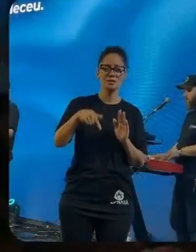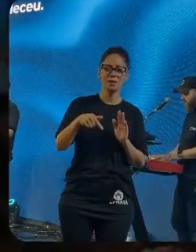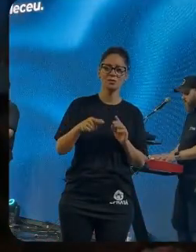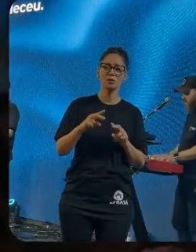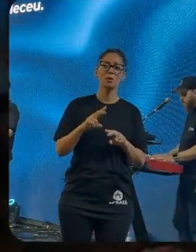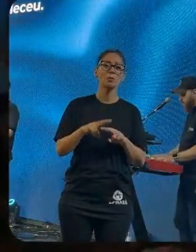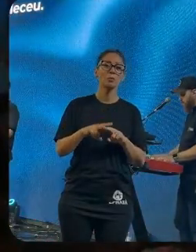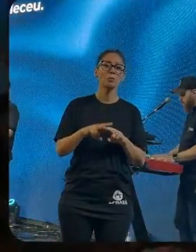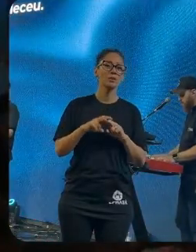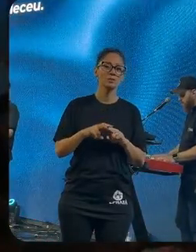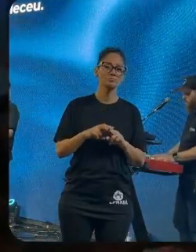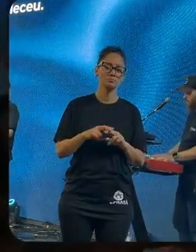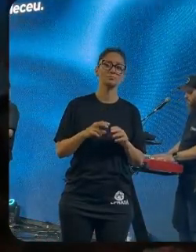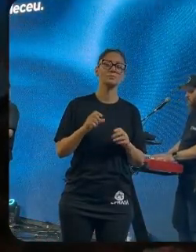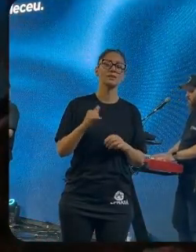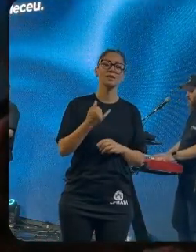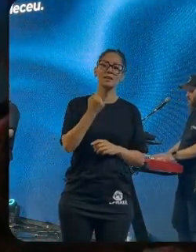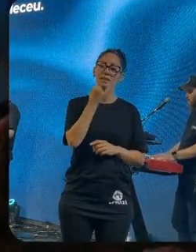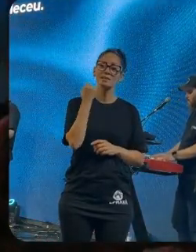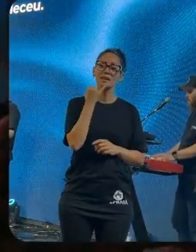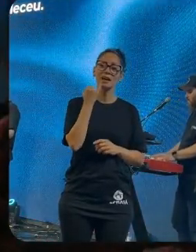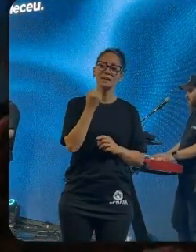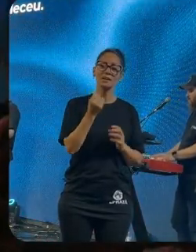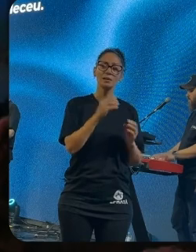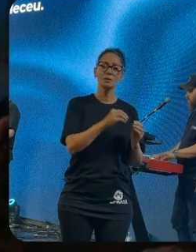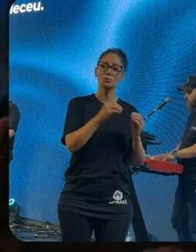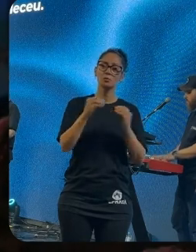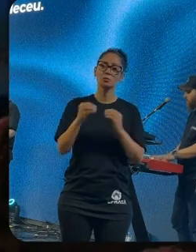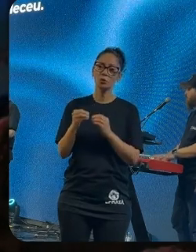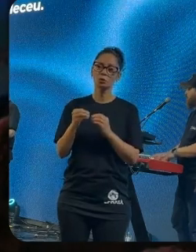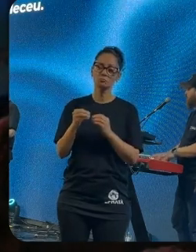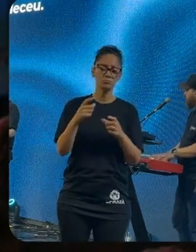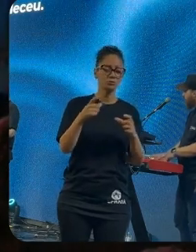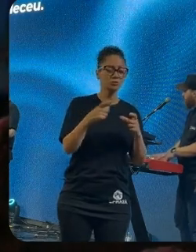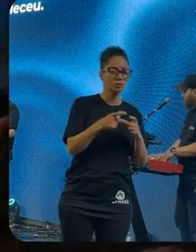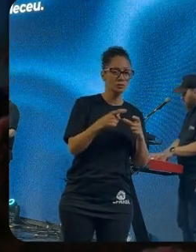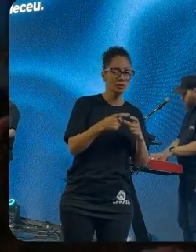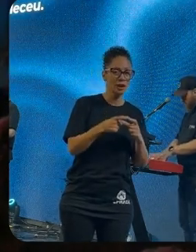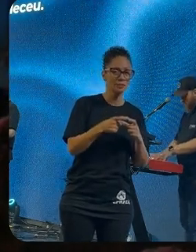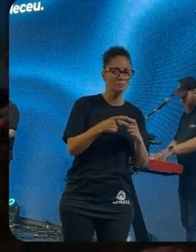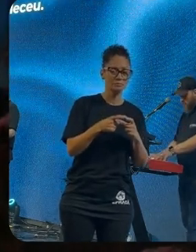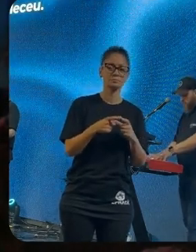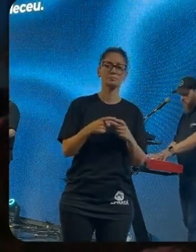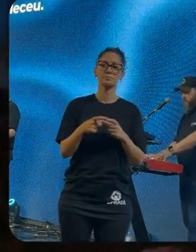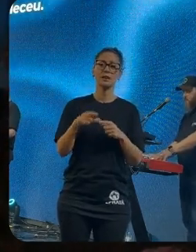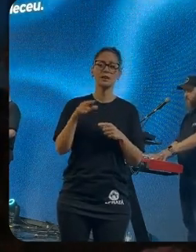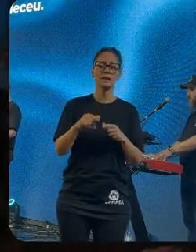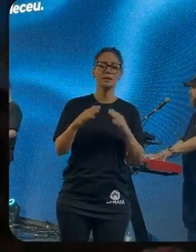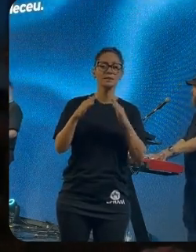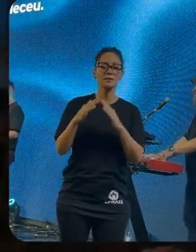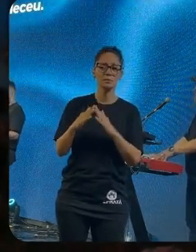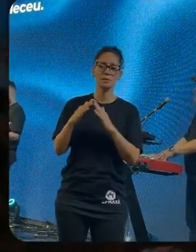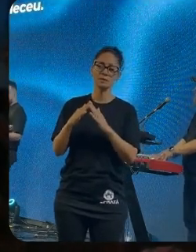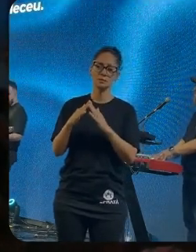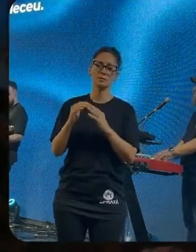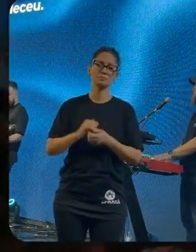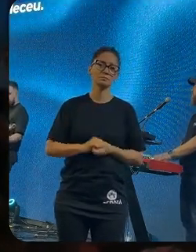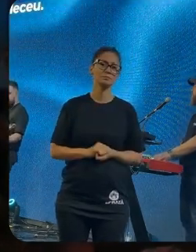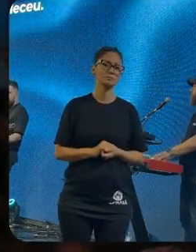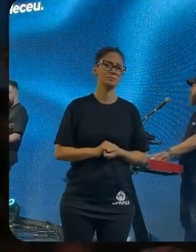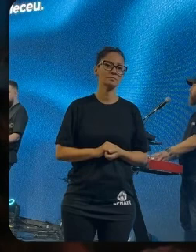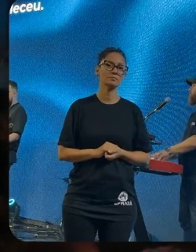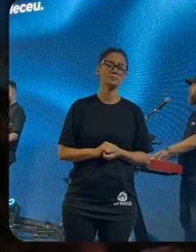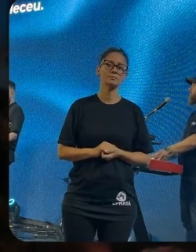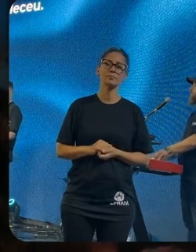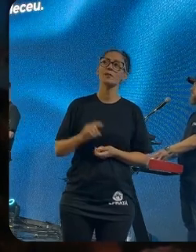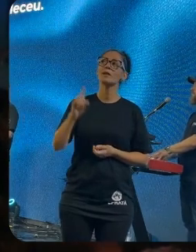lá, acampou no vale de Gerar e ali se estabeleceu. Olha para mim.